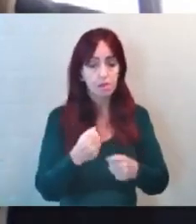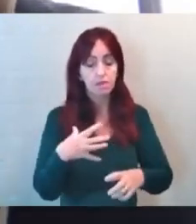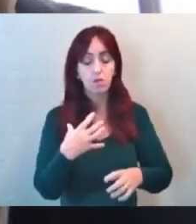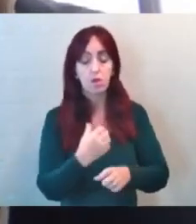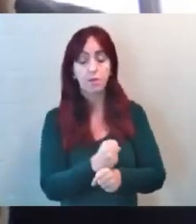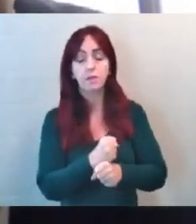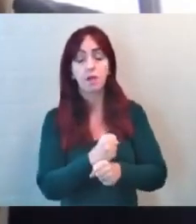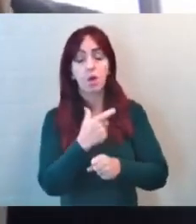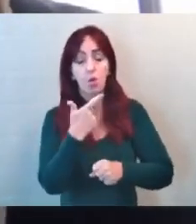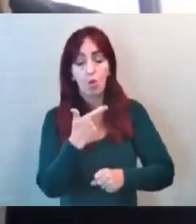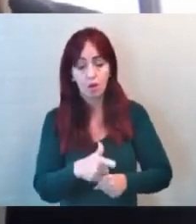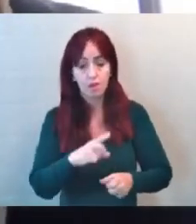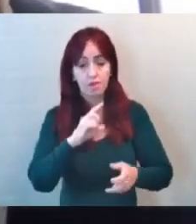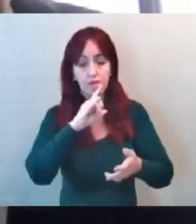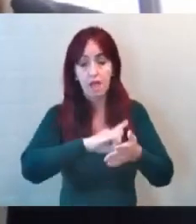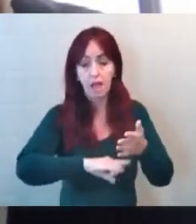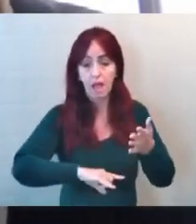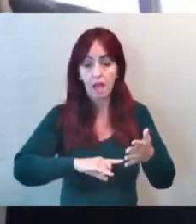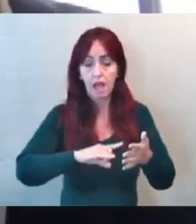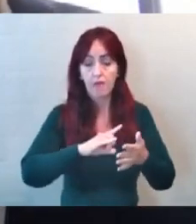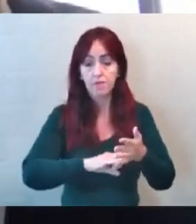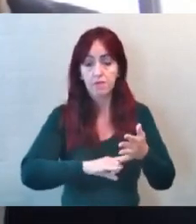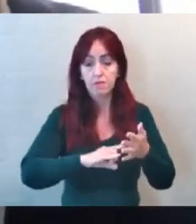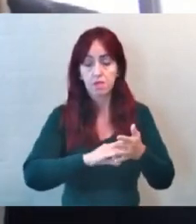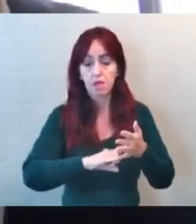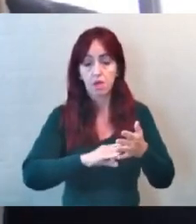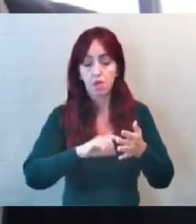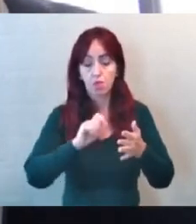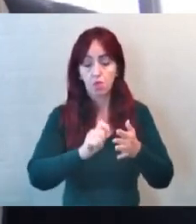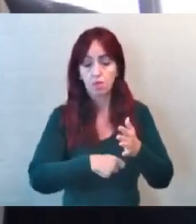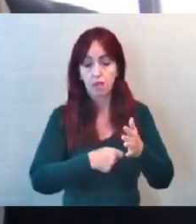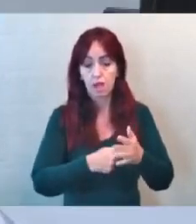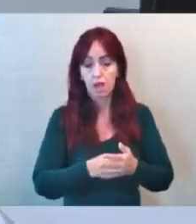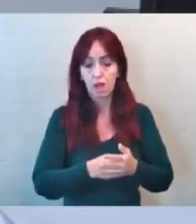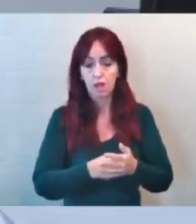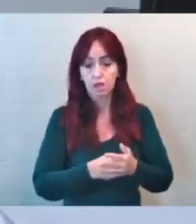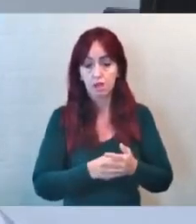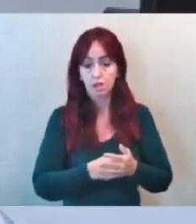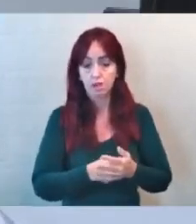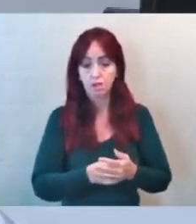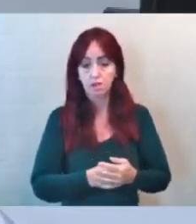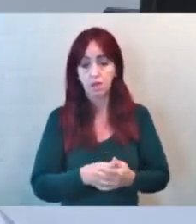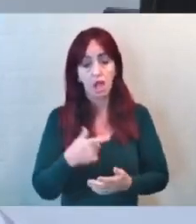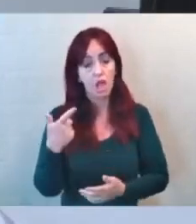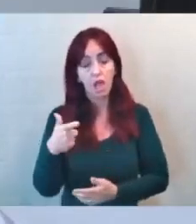contratual, certo? Mas eles não têm revisão tarifária.